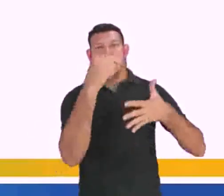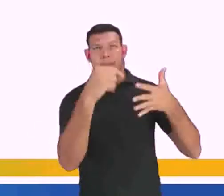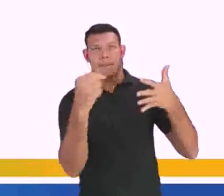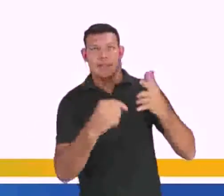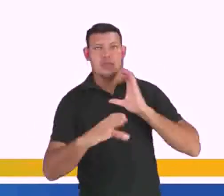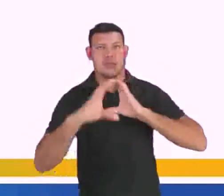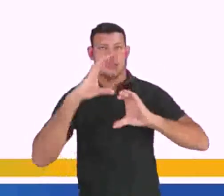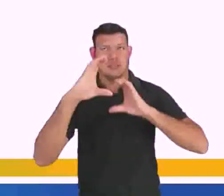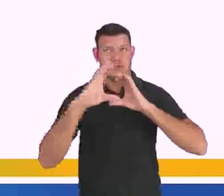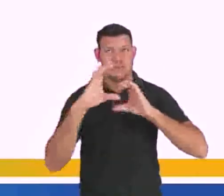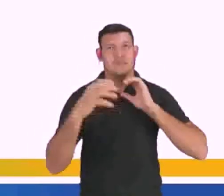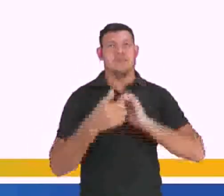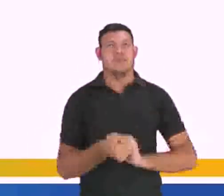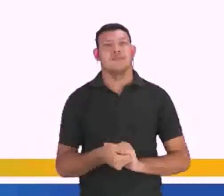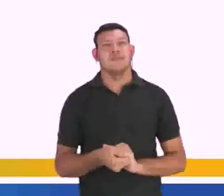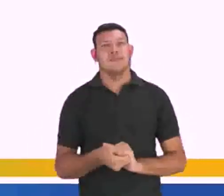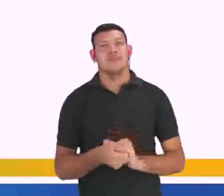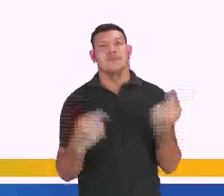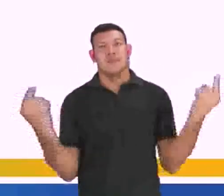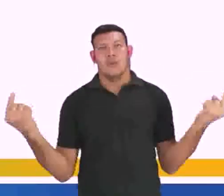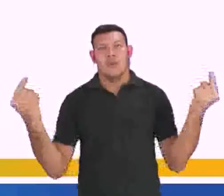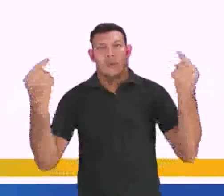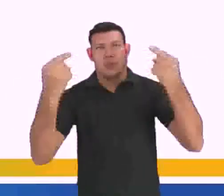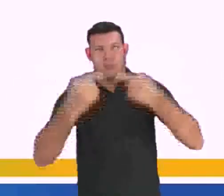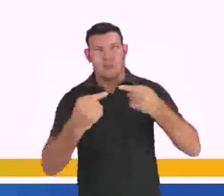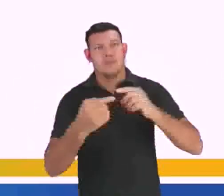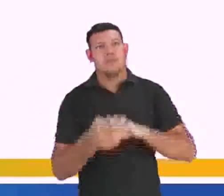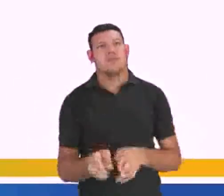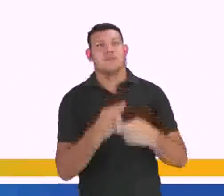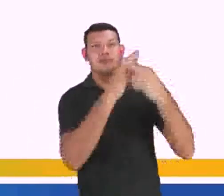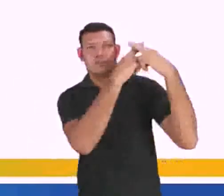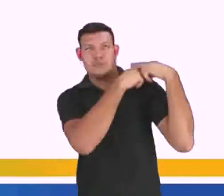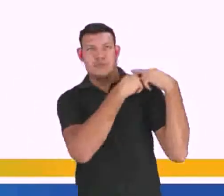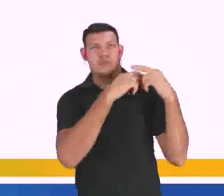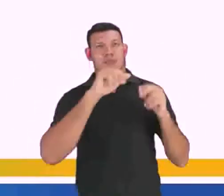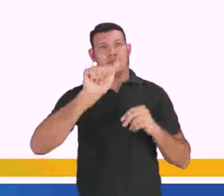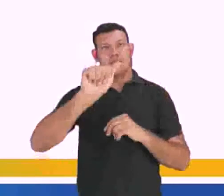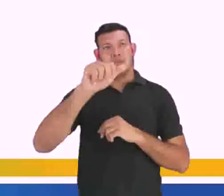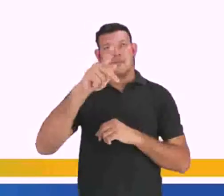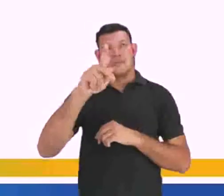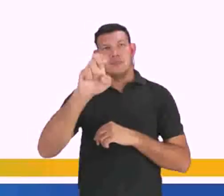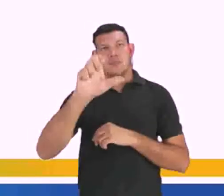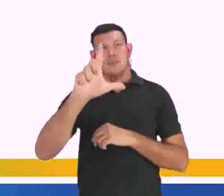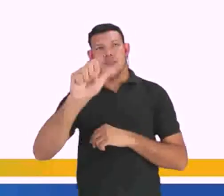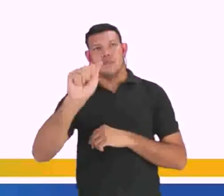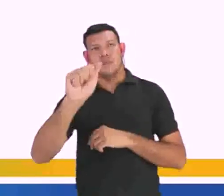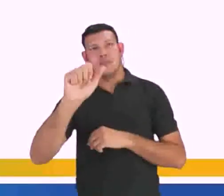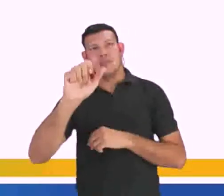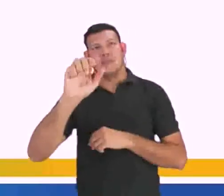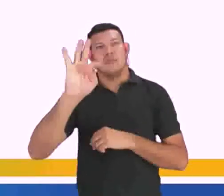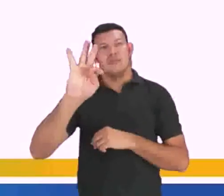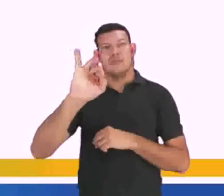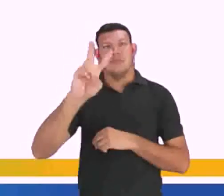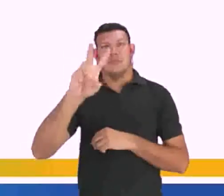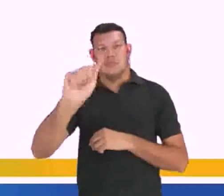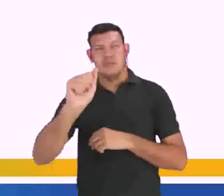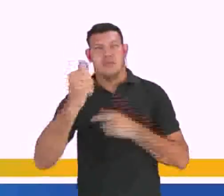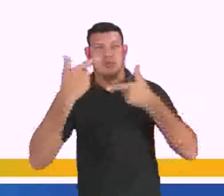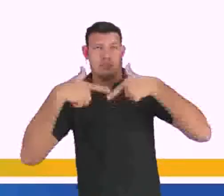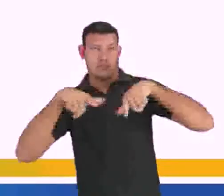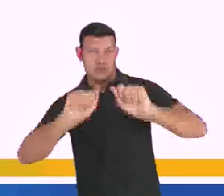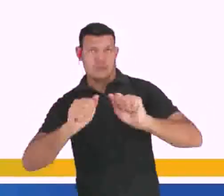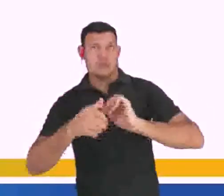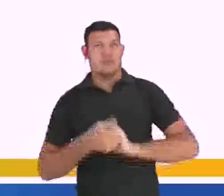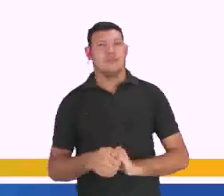Com qual elemento da comunicação está relacionada a função apelativa da